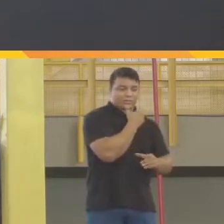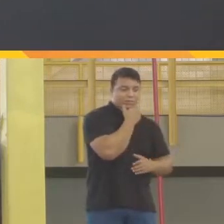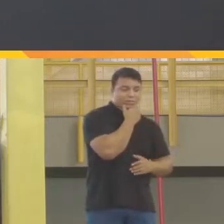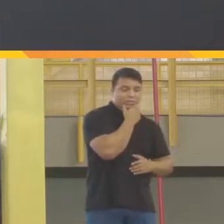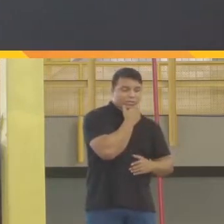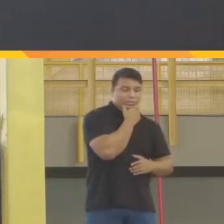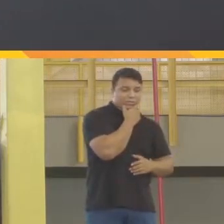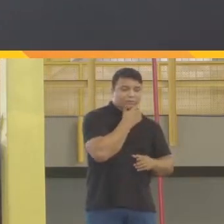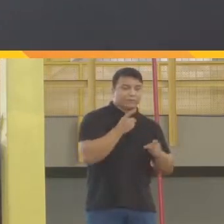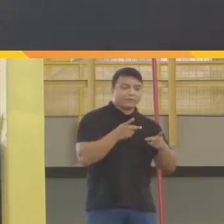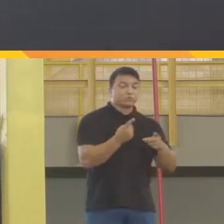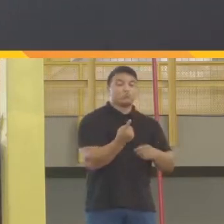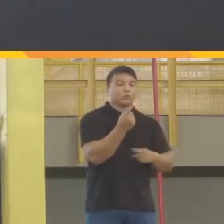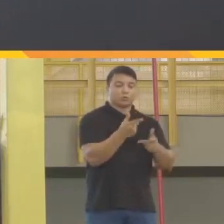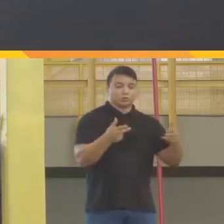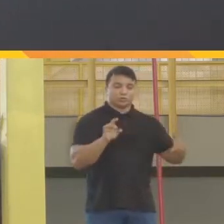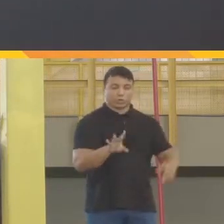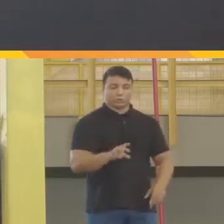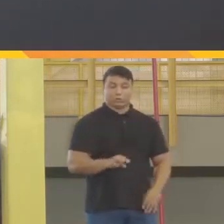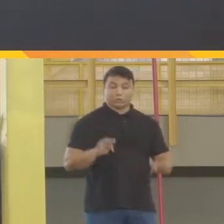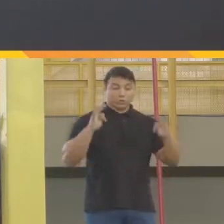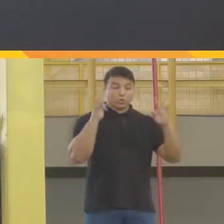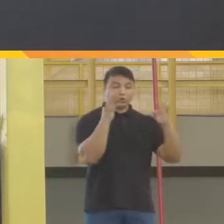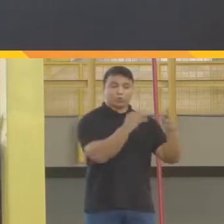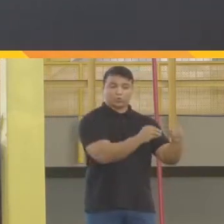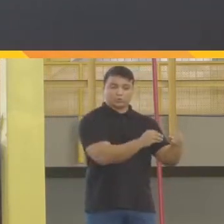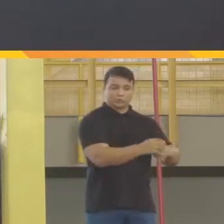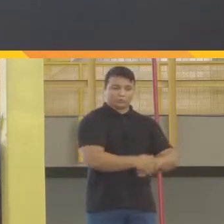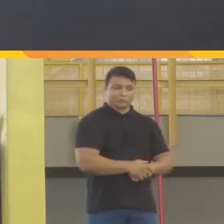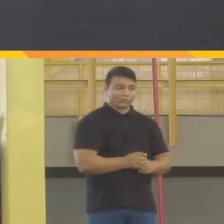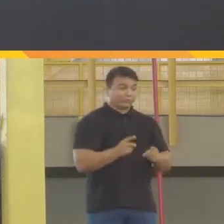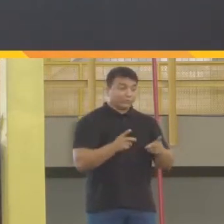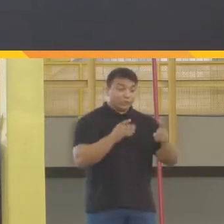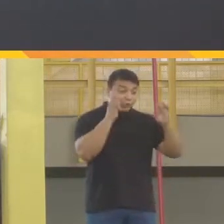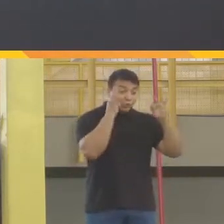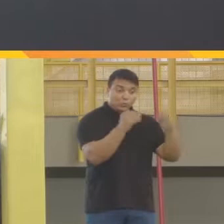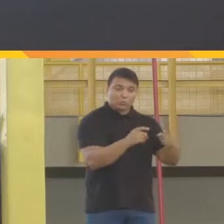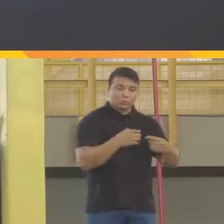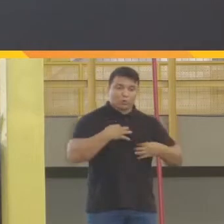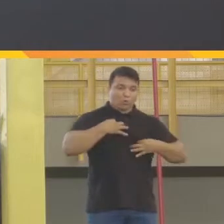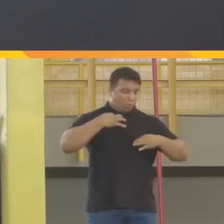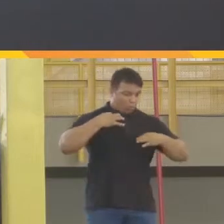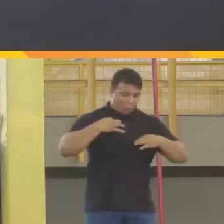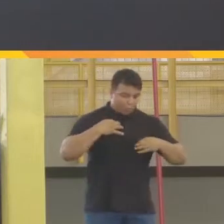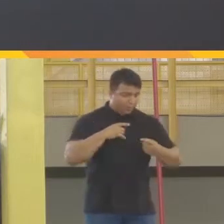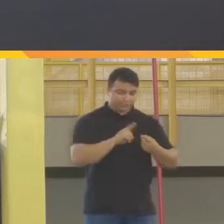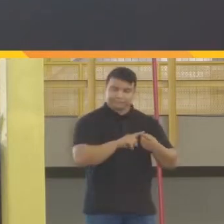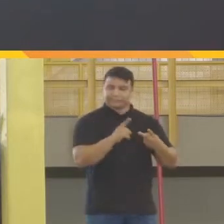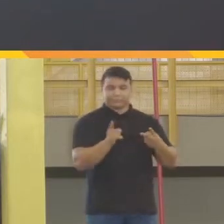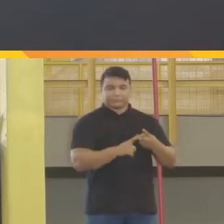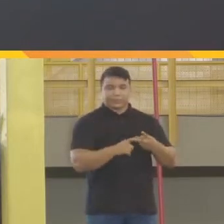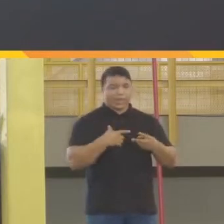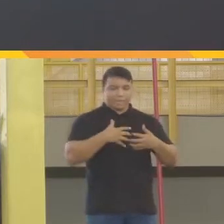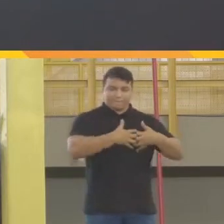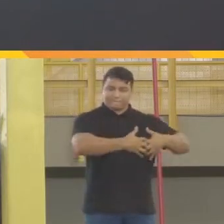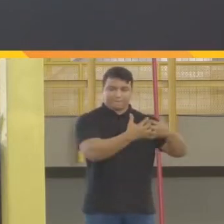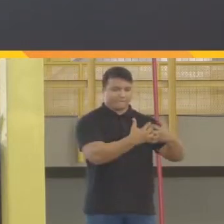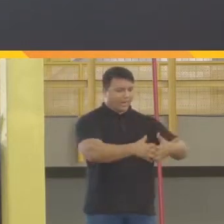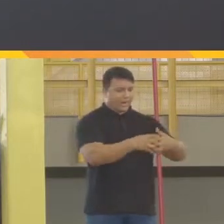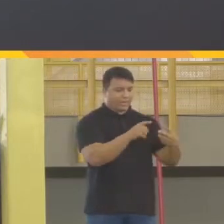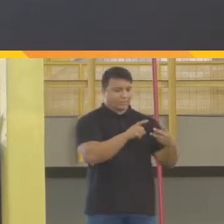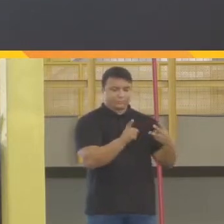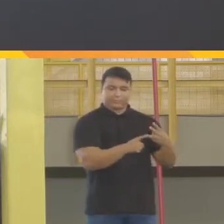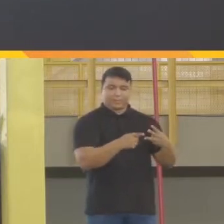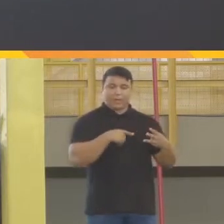gente, tudo. E quando eu falo tudo, é tudo mesmo. Eles vendiam roupas, eles vendiam máquinas, eles